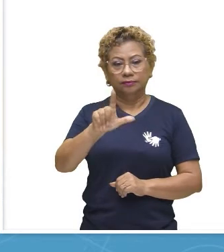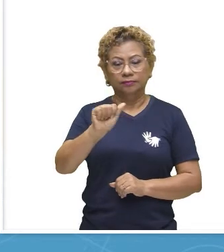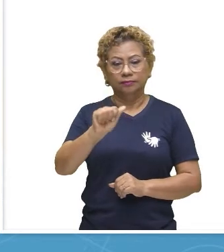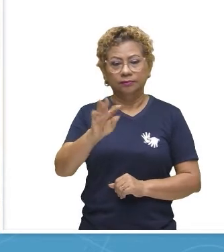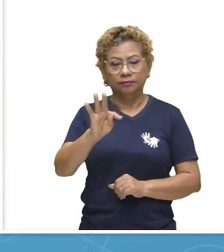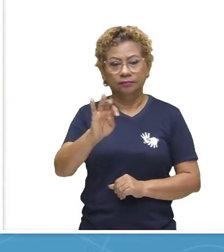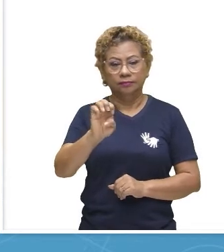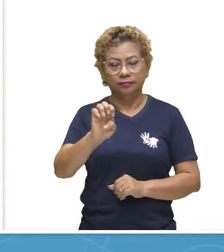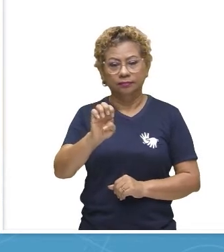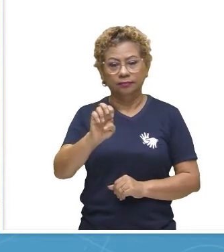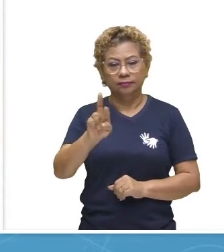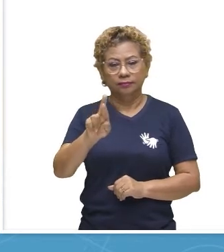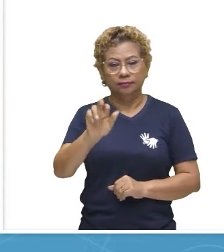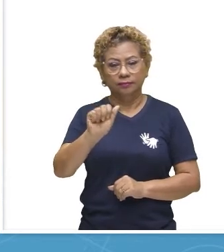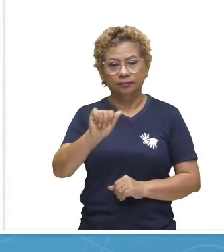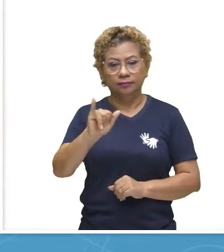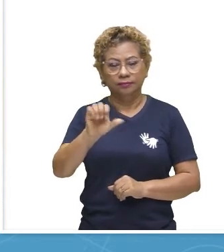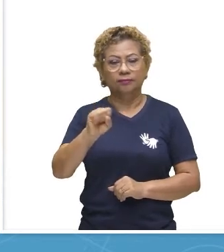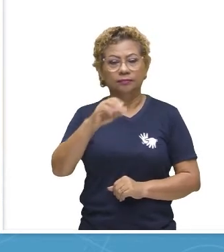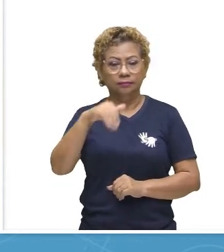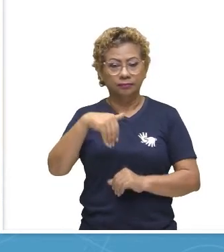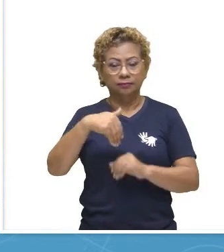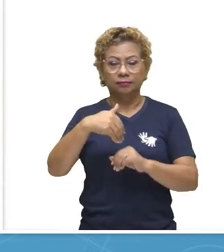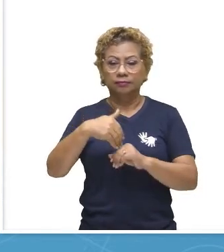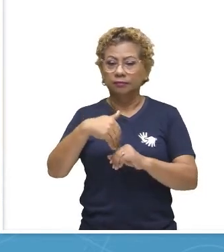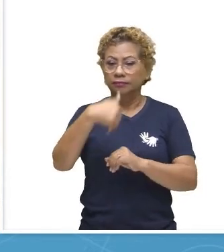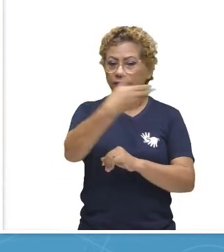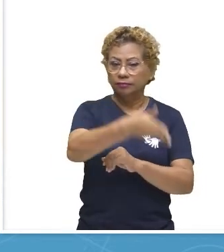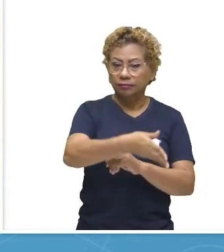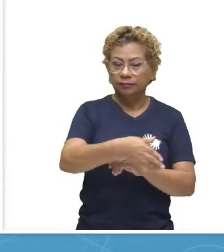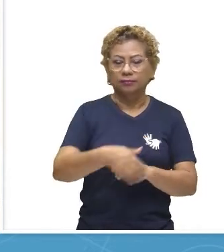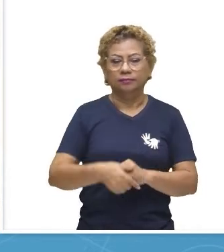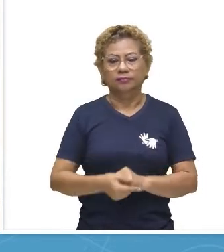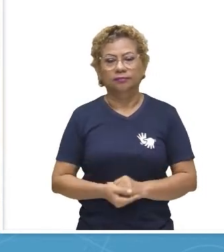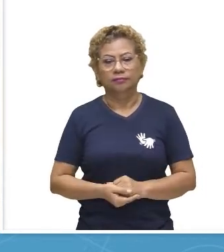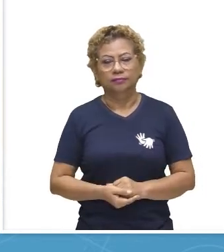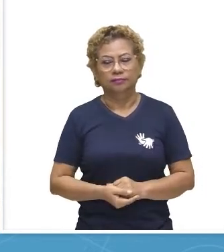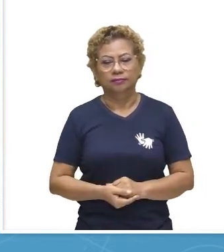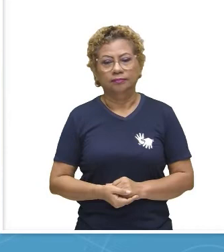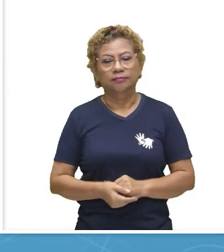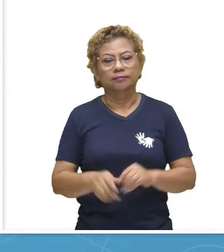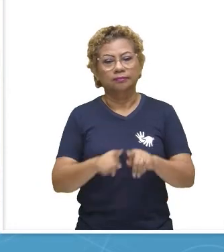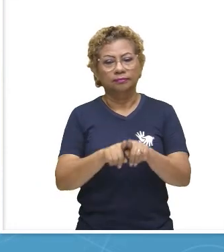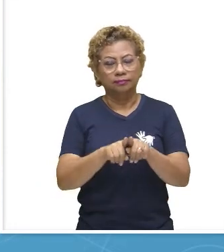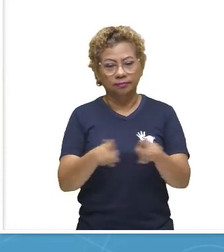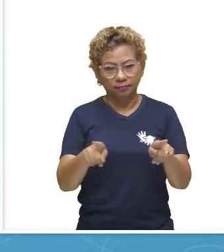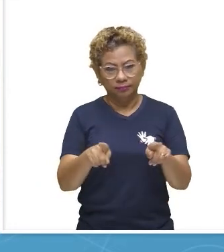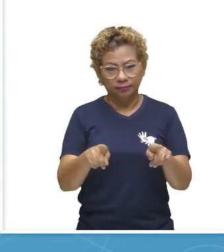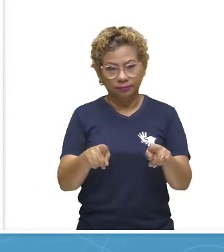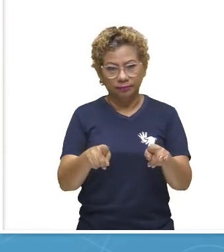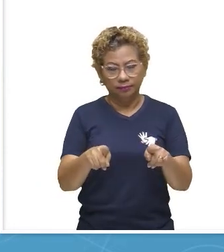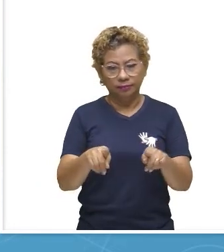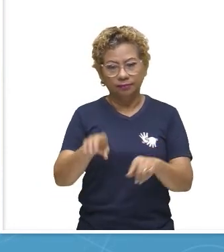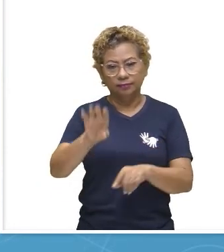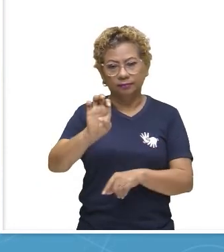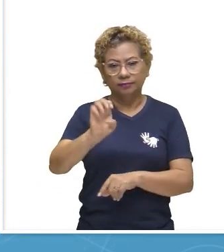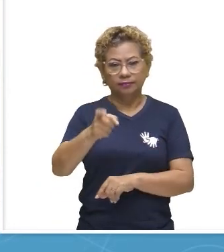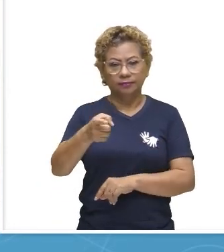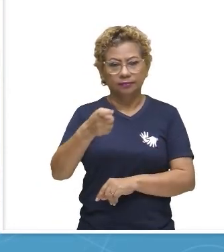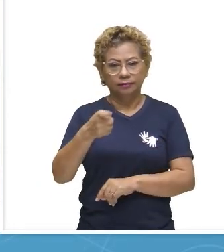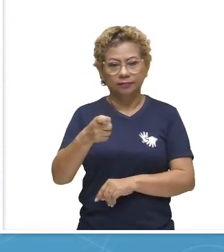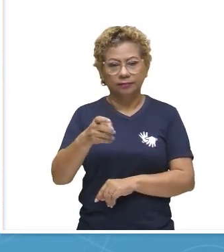estão do lado de fora, olha só. Ficam do mesmo lado, mas agora eles são externos.